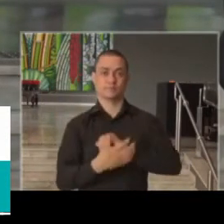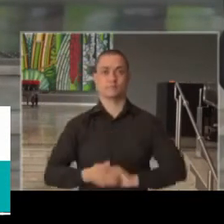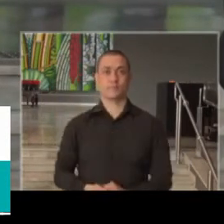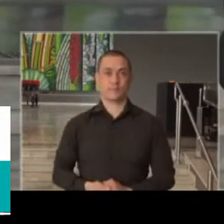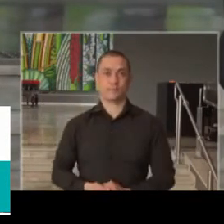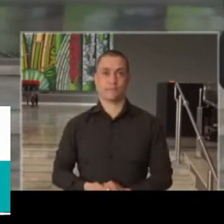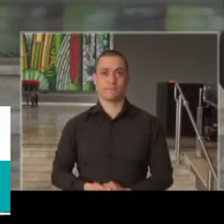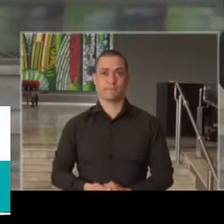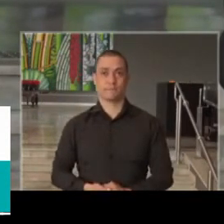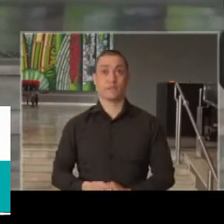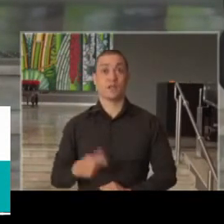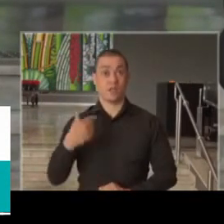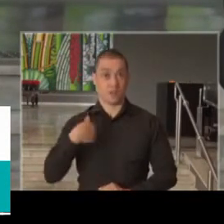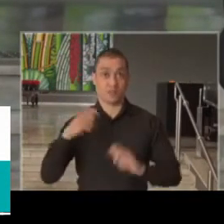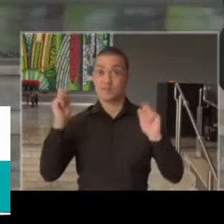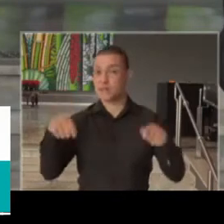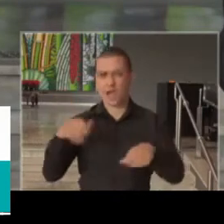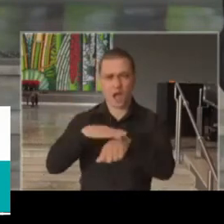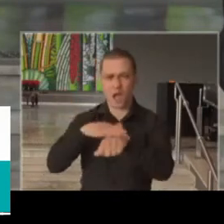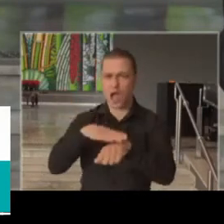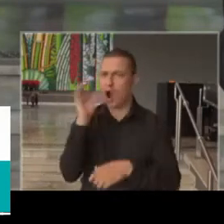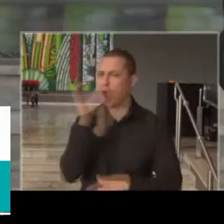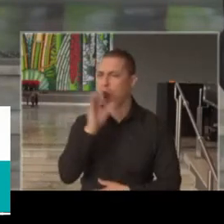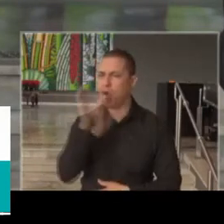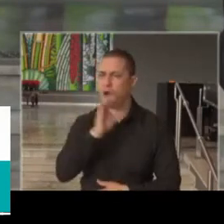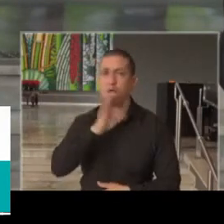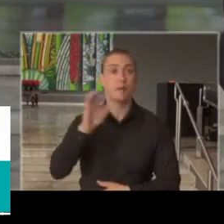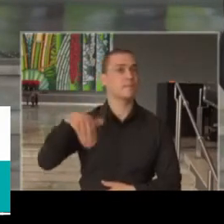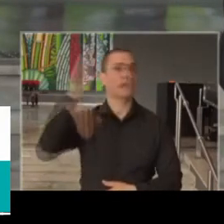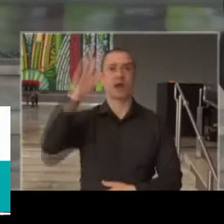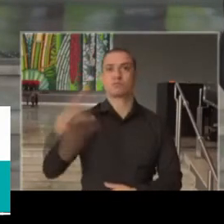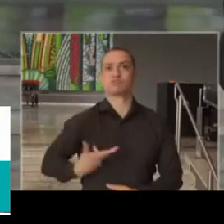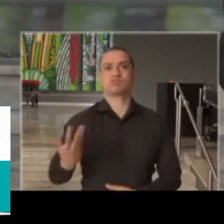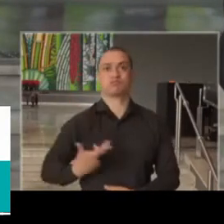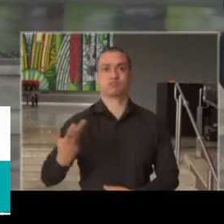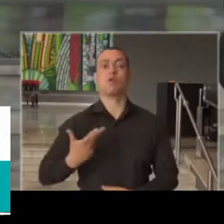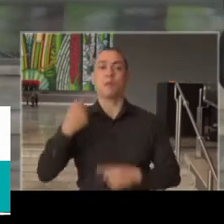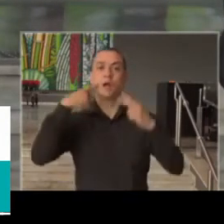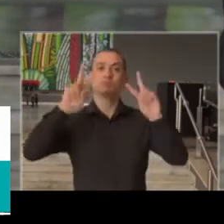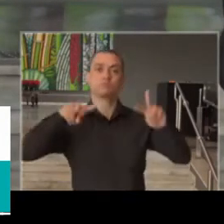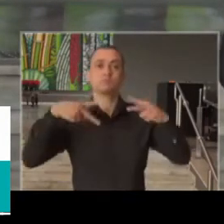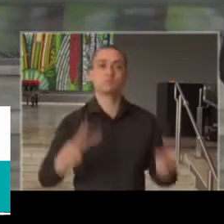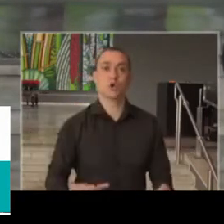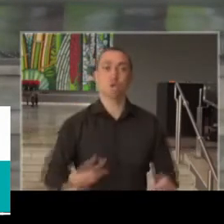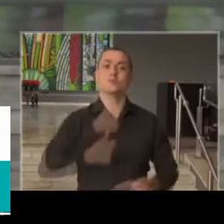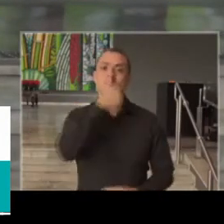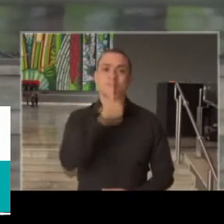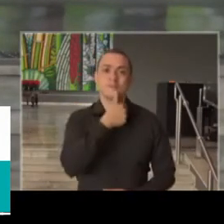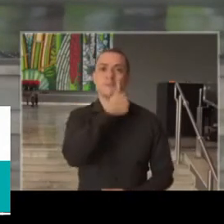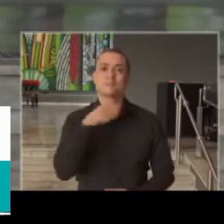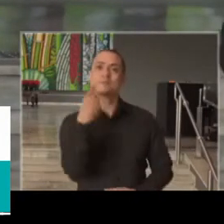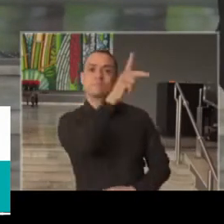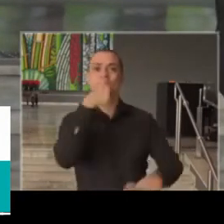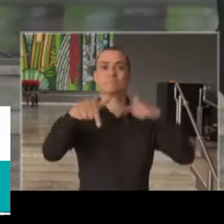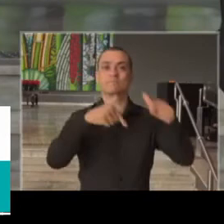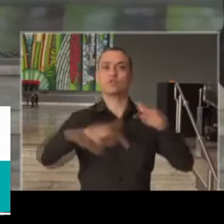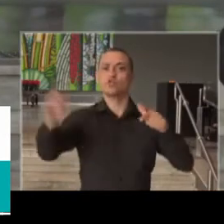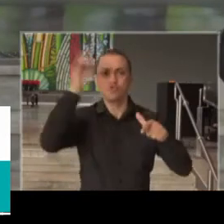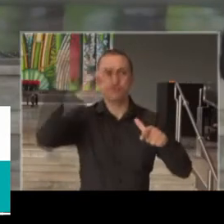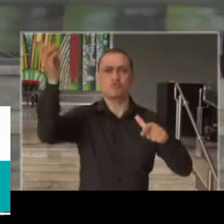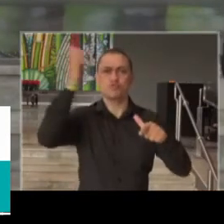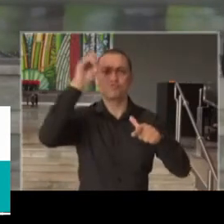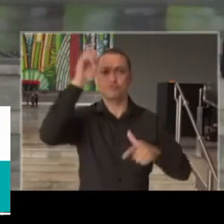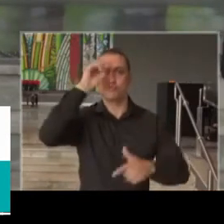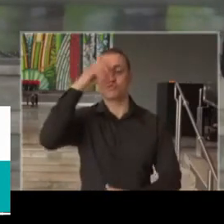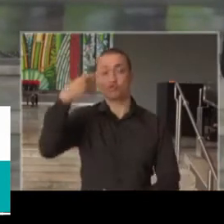Covid-19, e possam fazê-lo da forma mais rápida possível, reconhecendo o sacrifício daqueles que arriscam suas